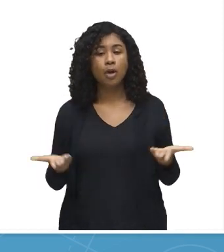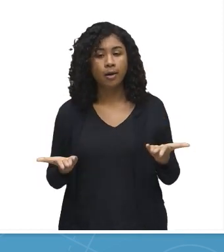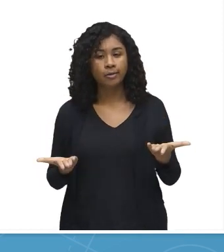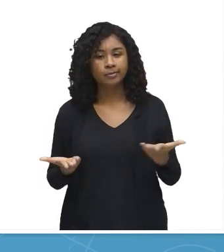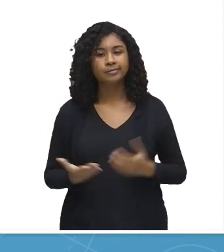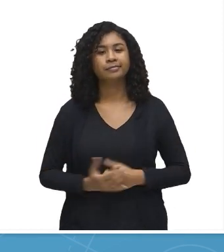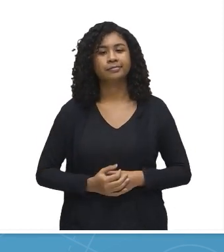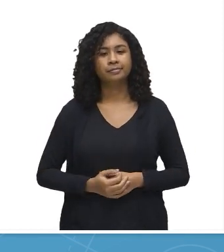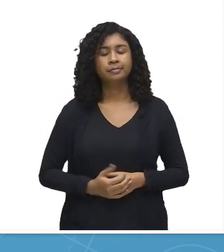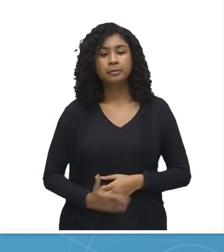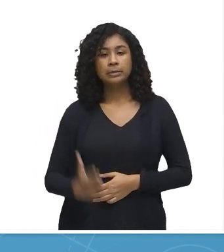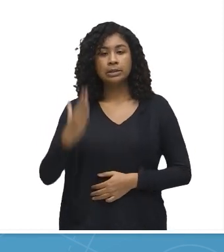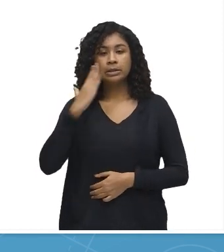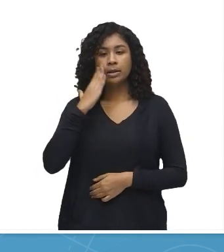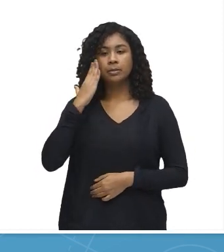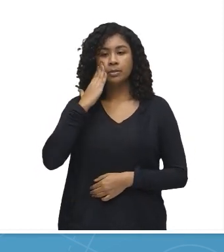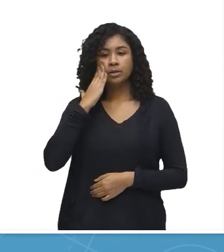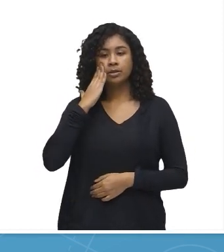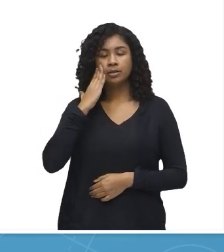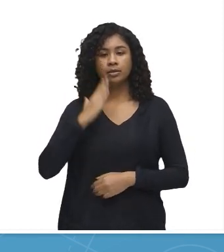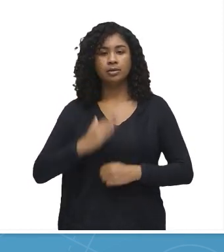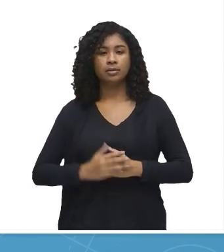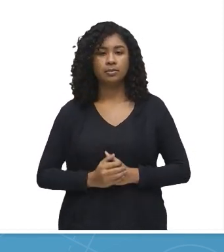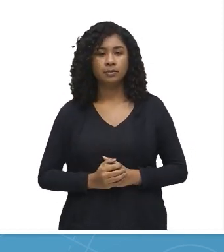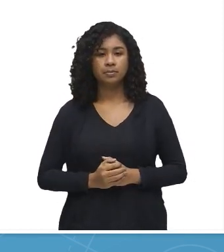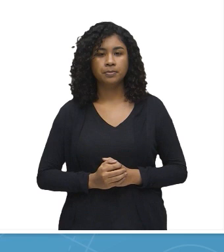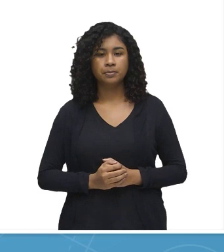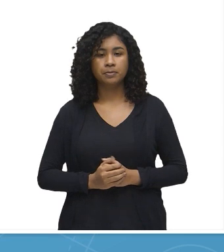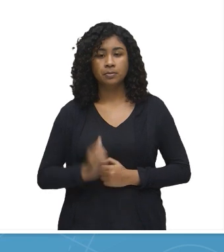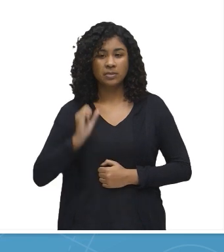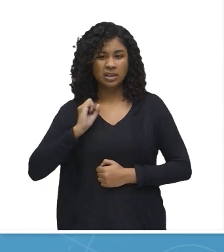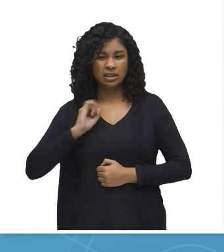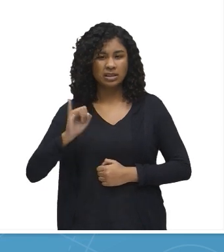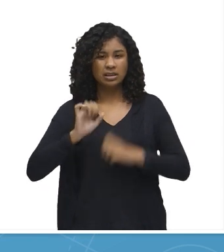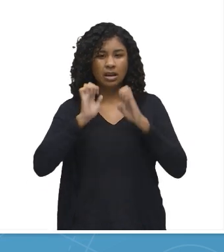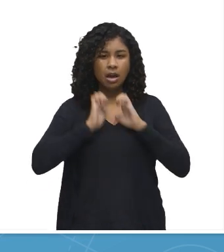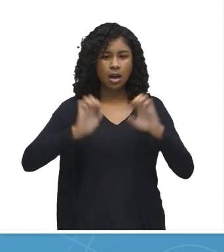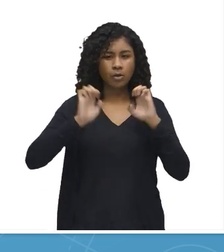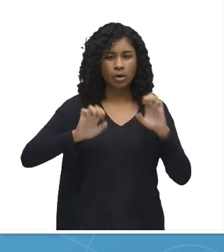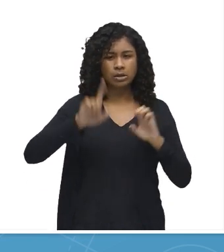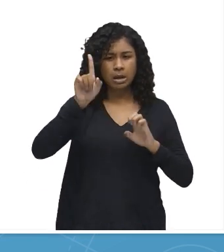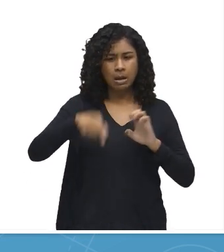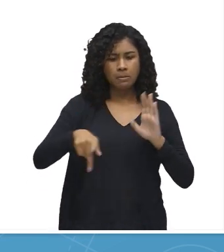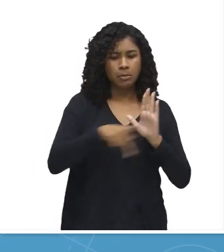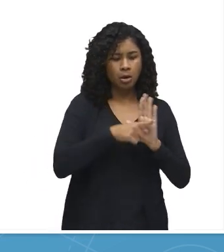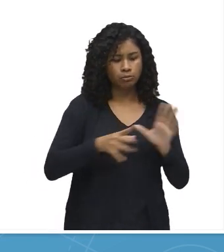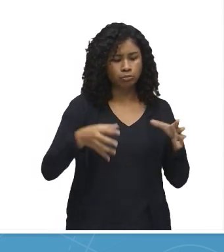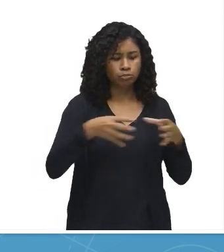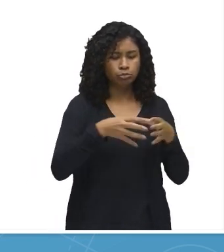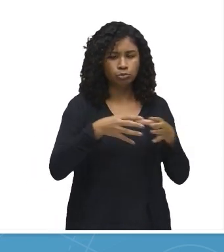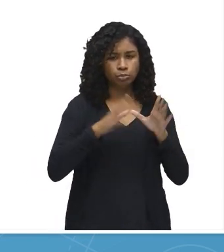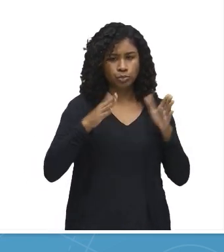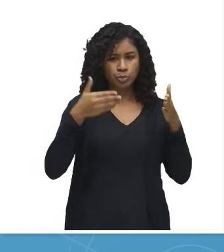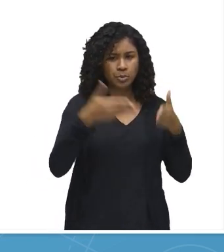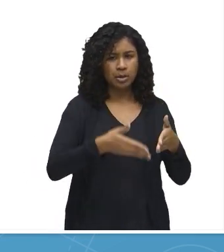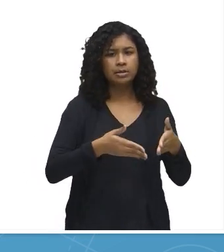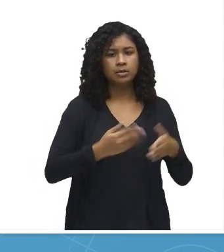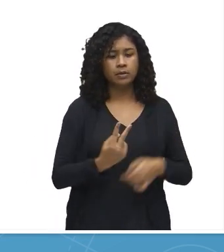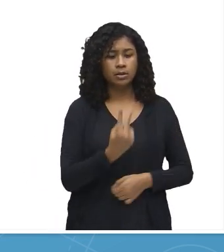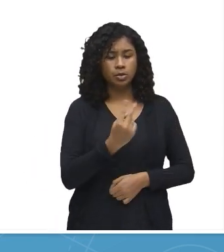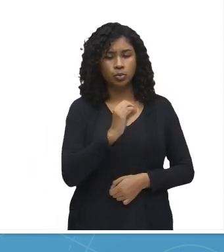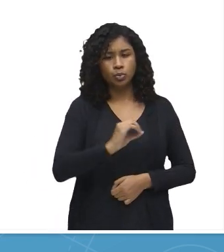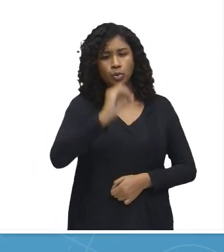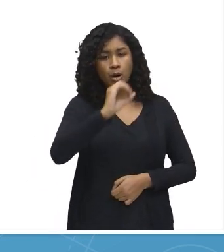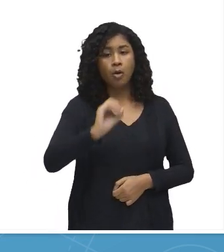Para nós sabermos se determinada equação é ou não do segundo grau, basta a gente olhar o